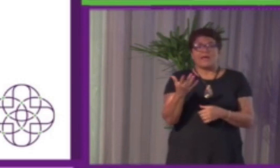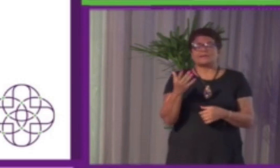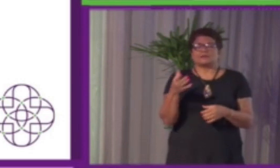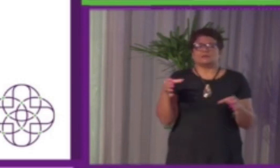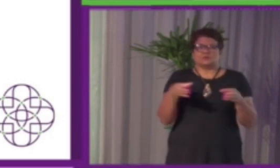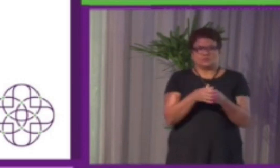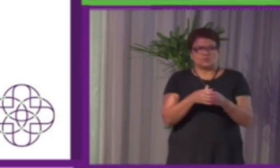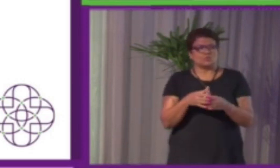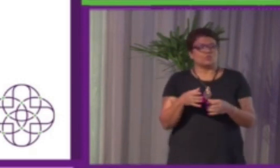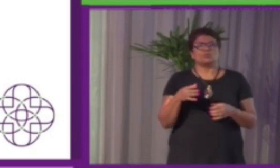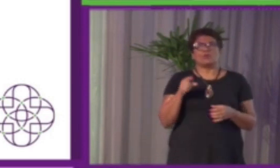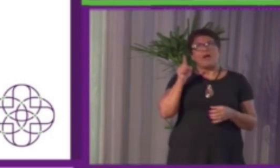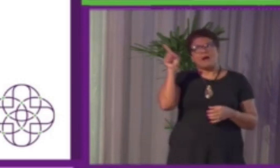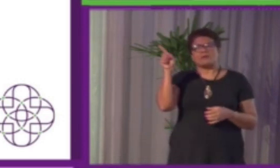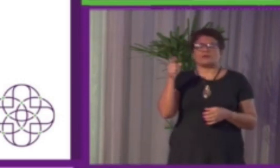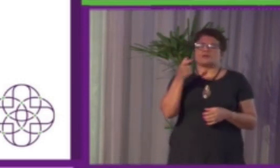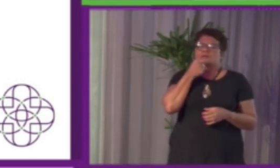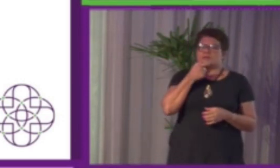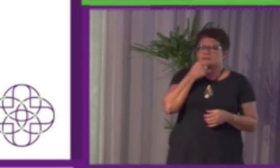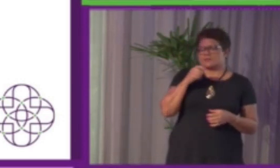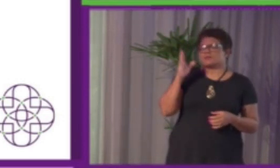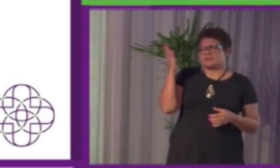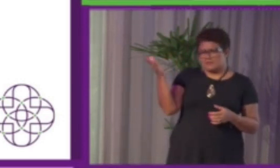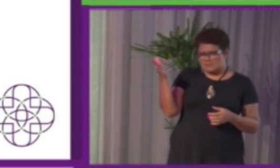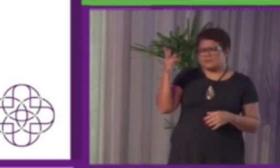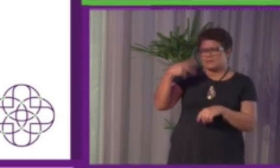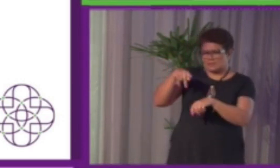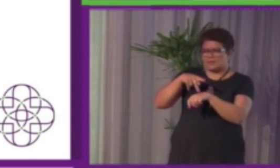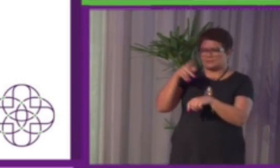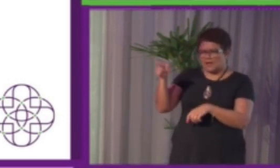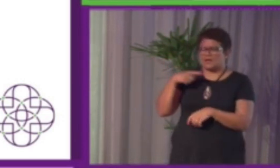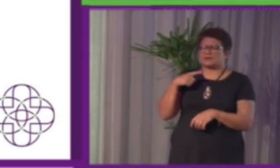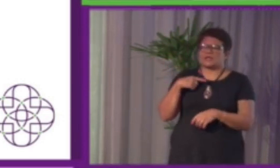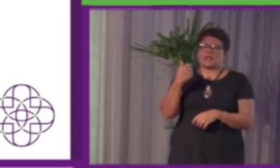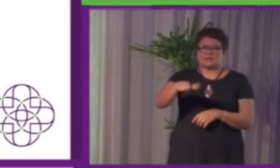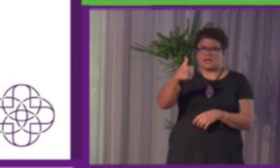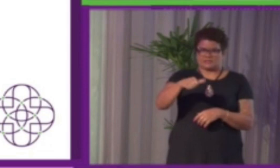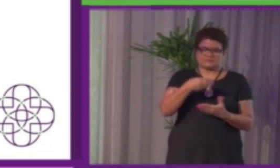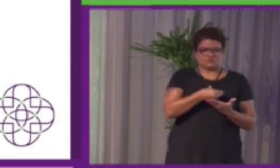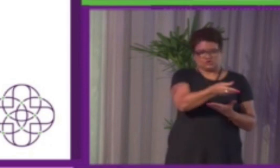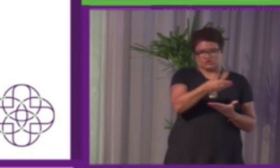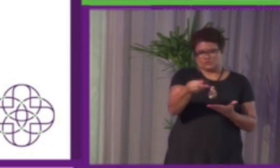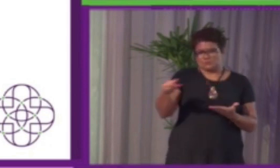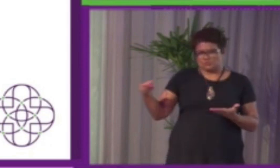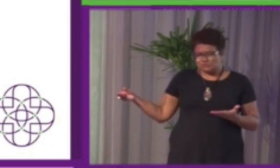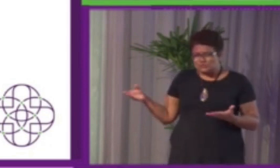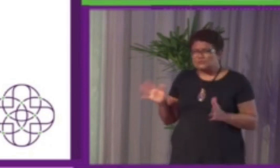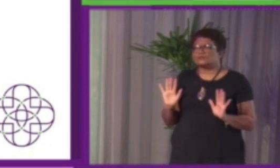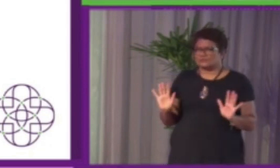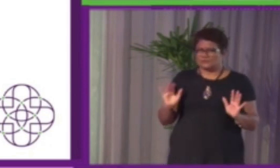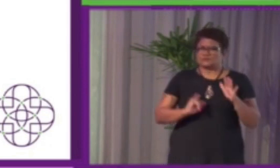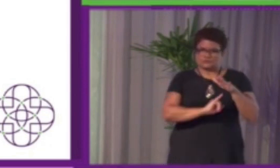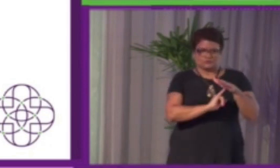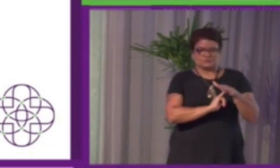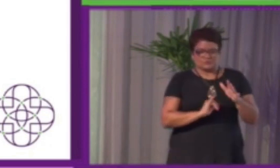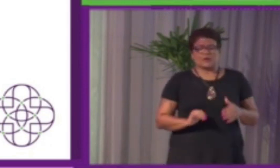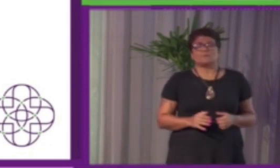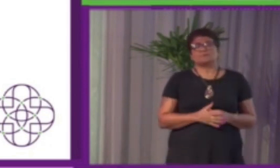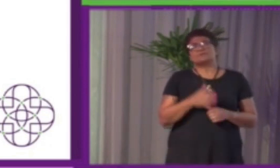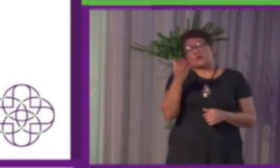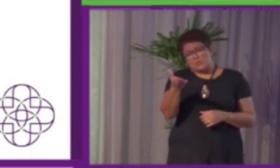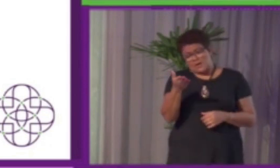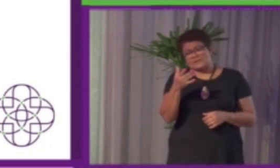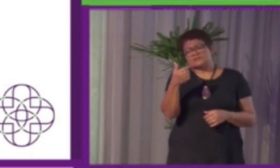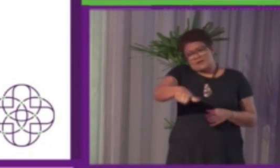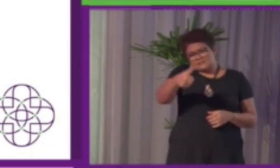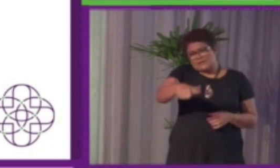na Inglaterra, que é a análise de custo-efetividade distribucional, na verdade. Né? Então, para essa